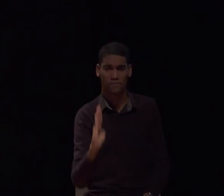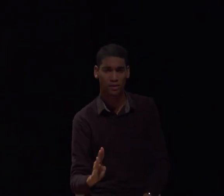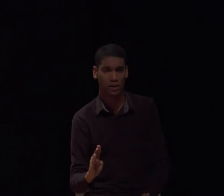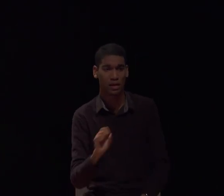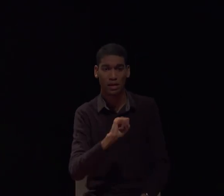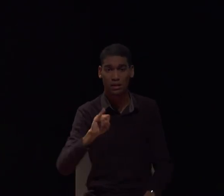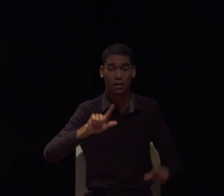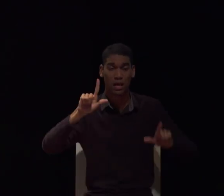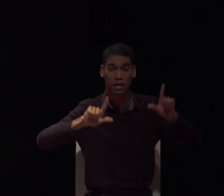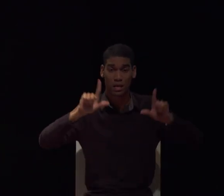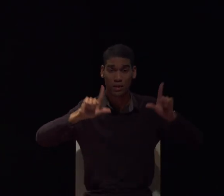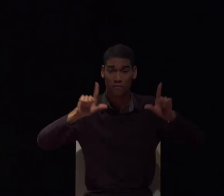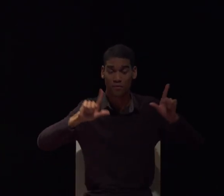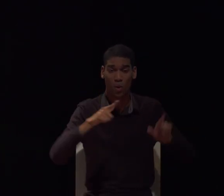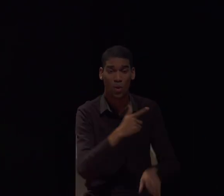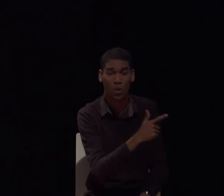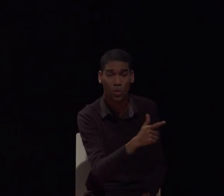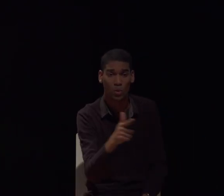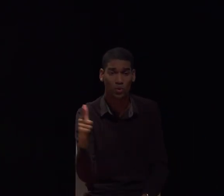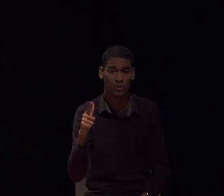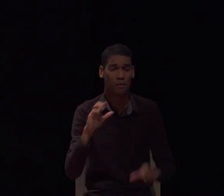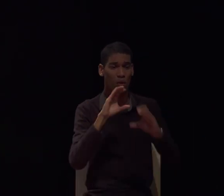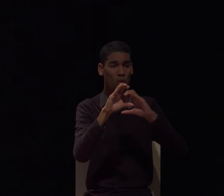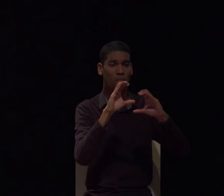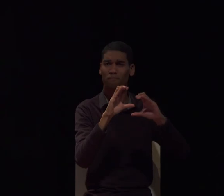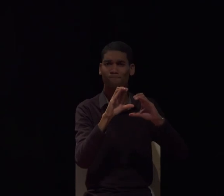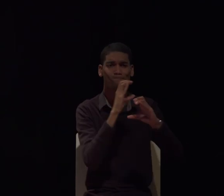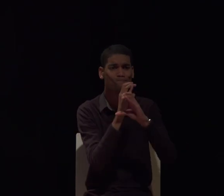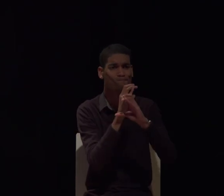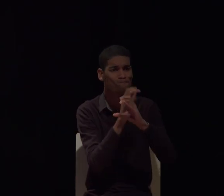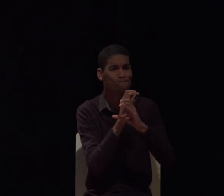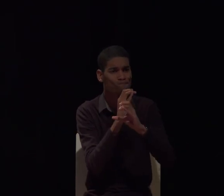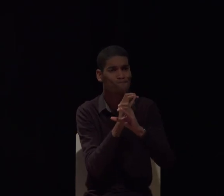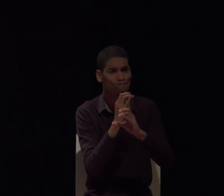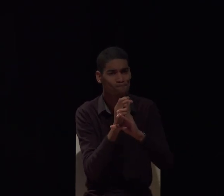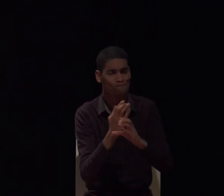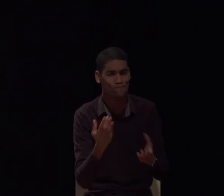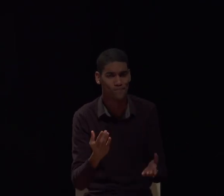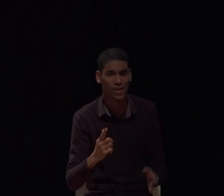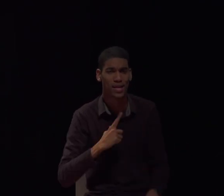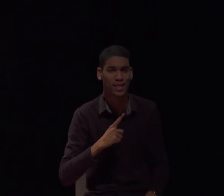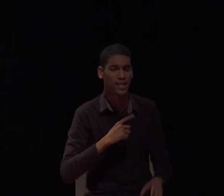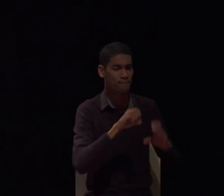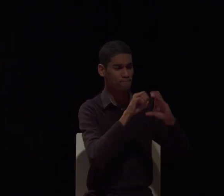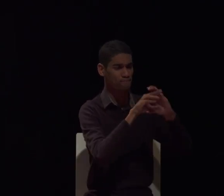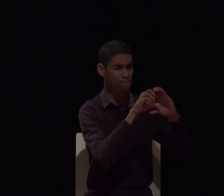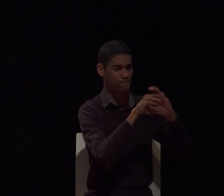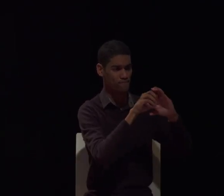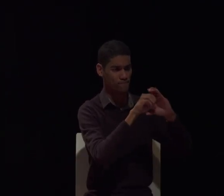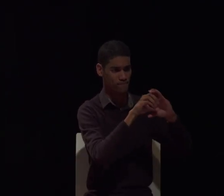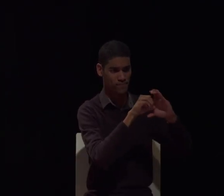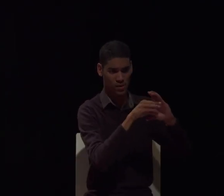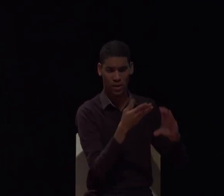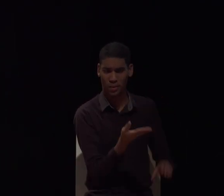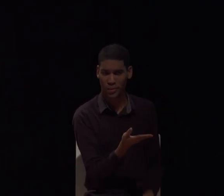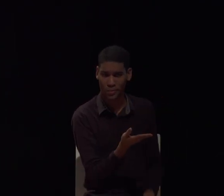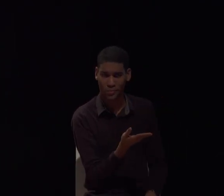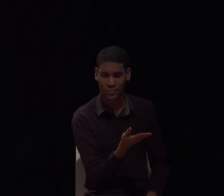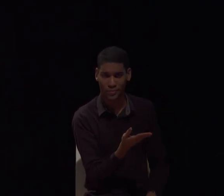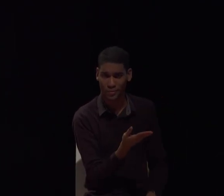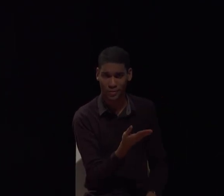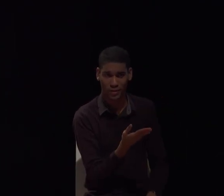a gente vai estar travando a nossa comunicação a gente tem a tv globo mandando no